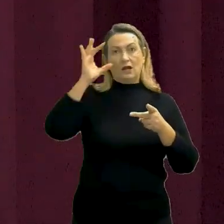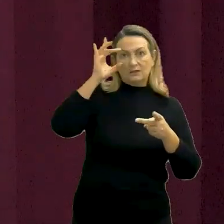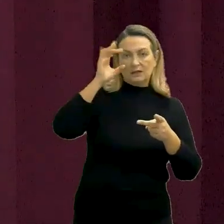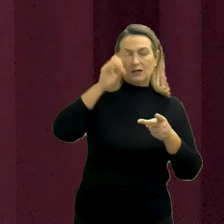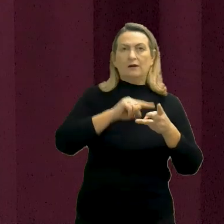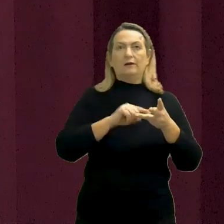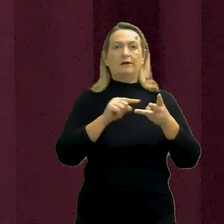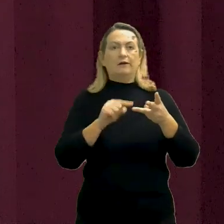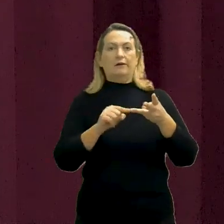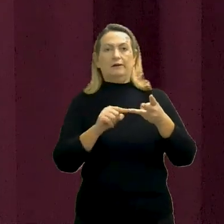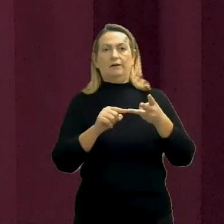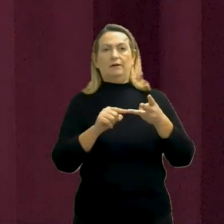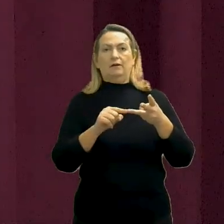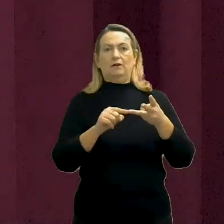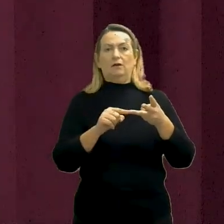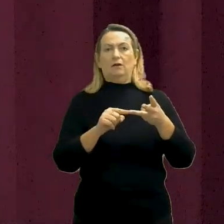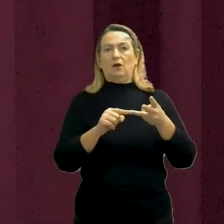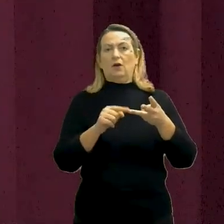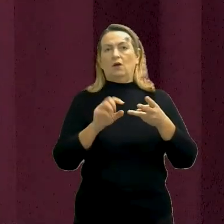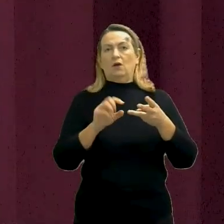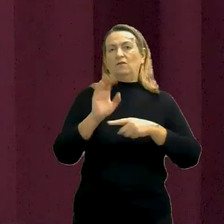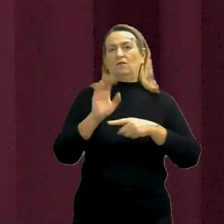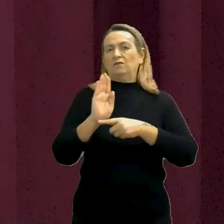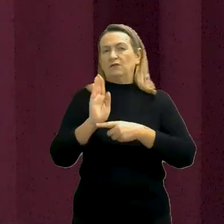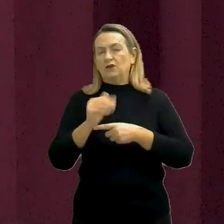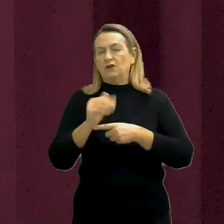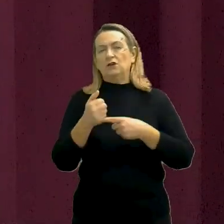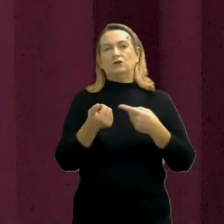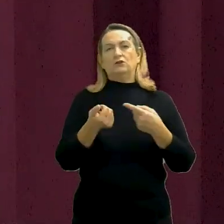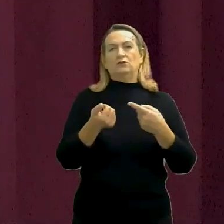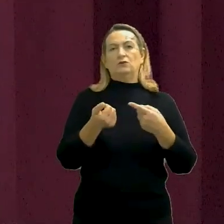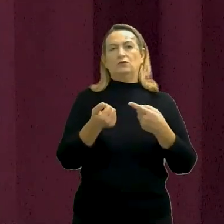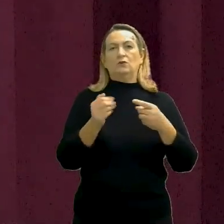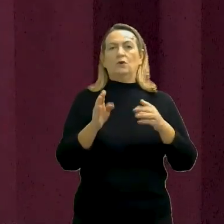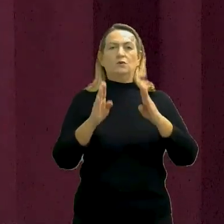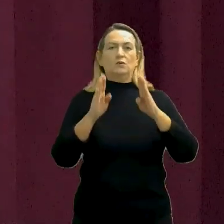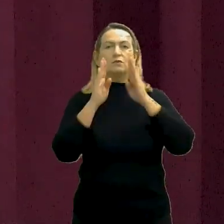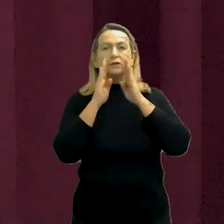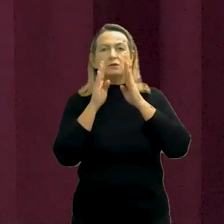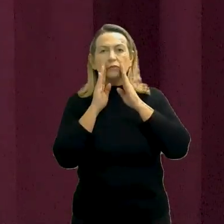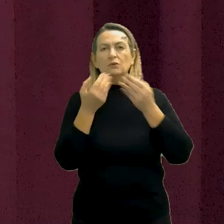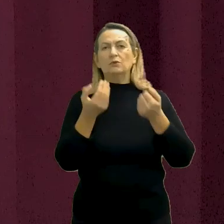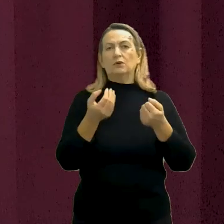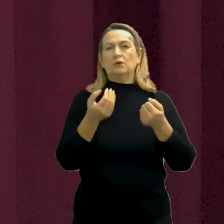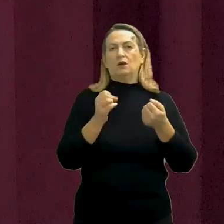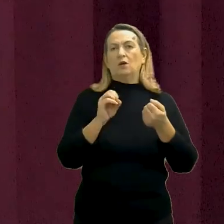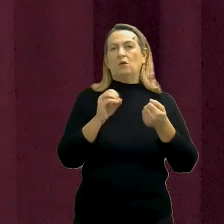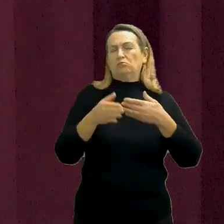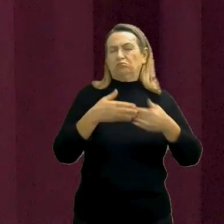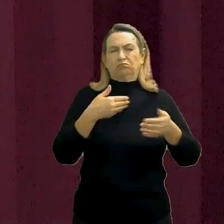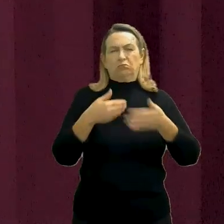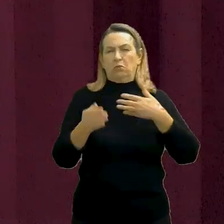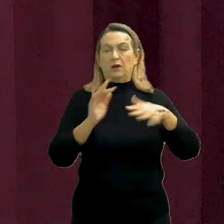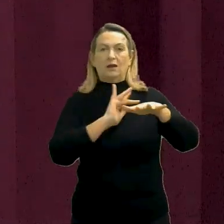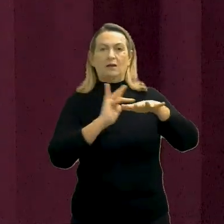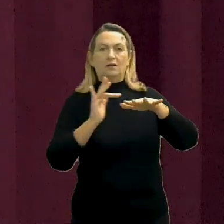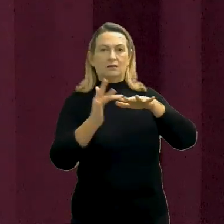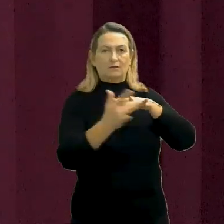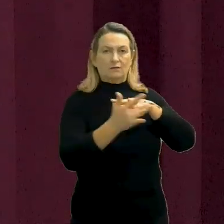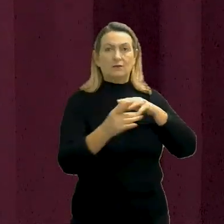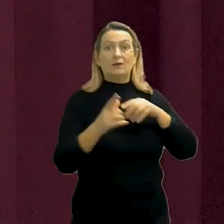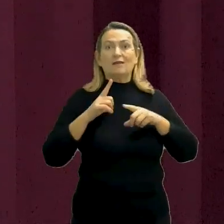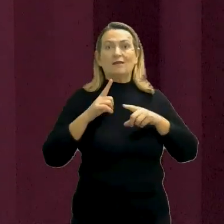eh ou se aquele vídeo eh no Facebook book Ou em qual outro sistema se aquilo